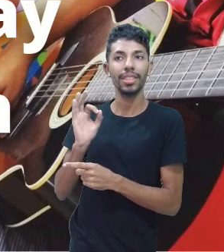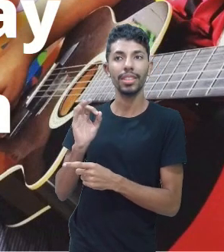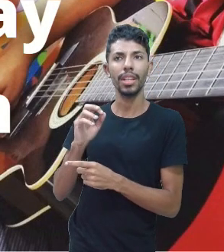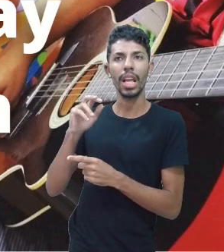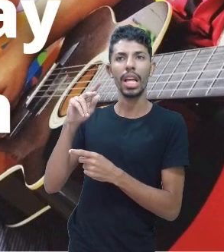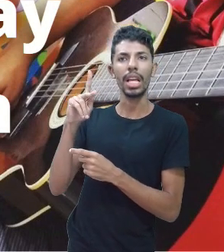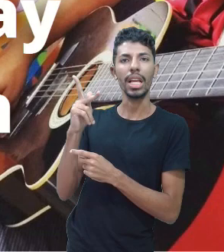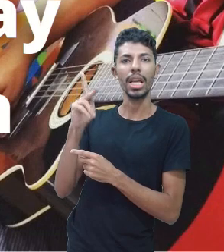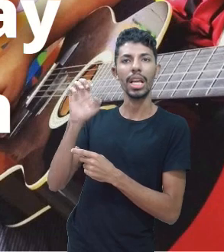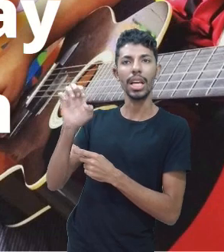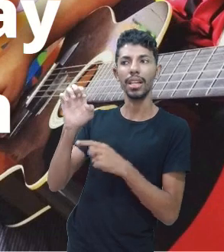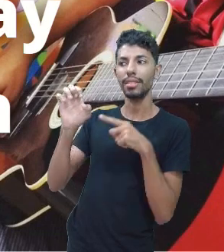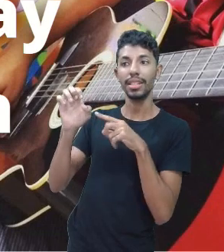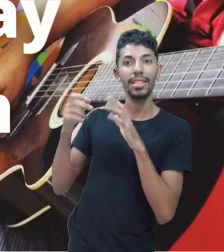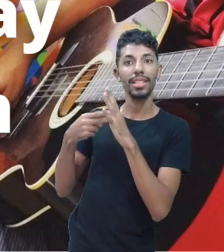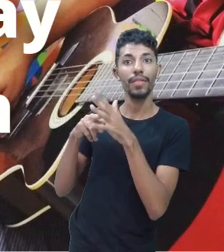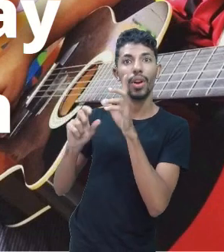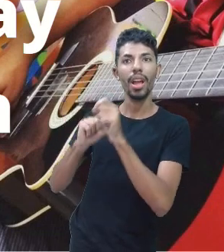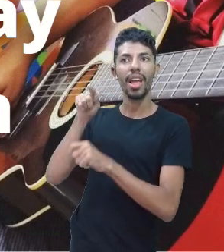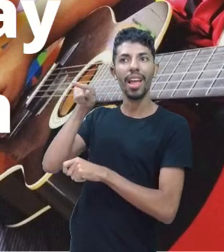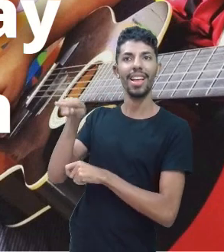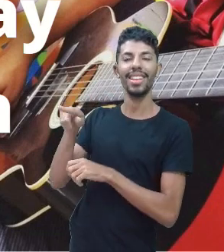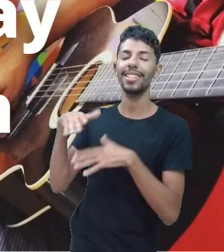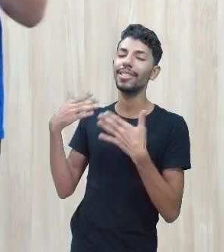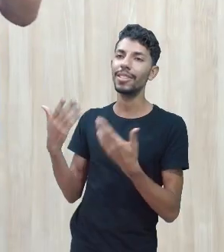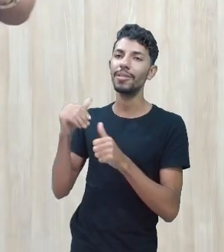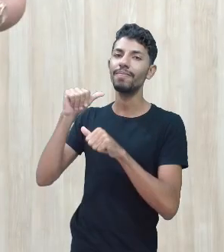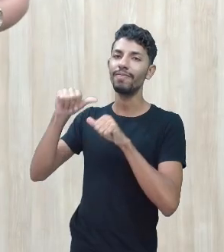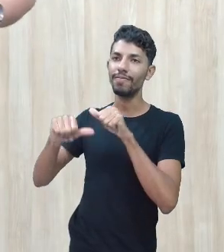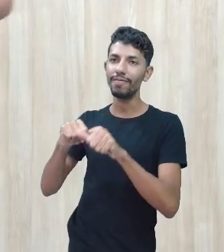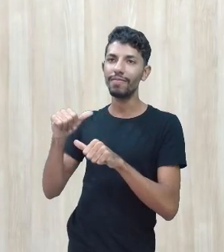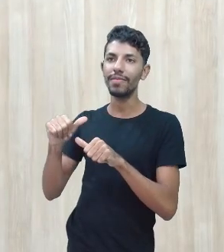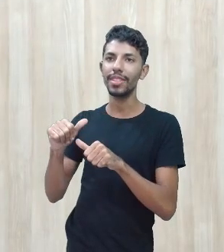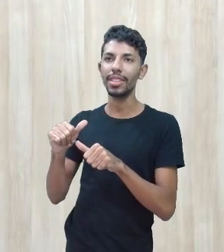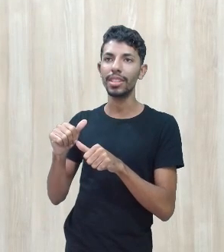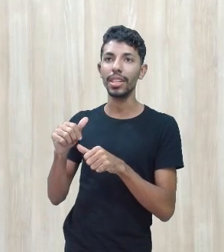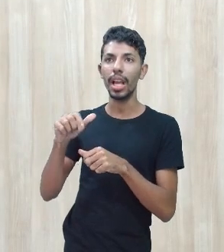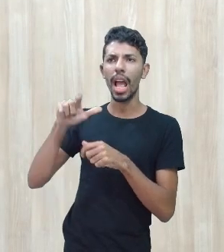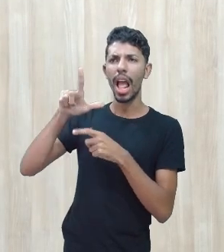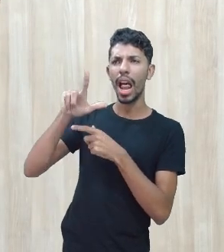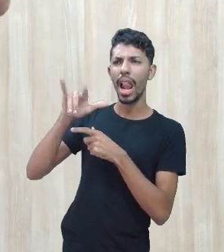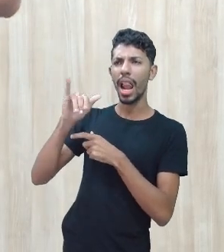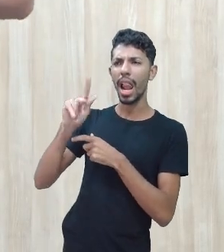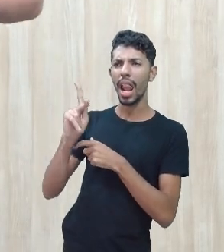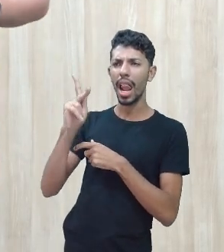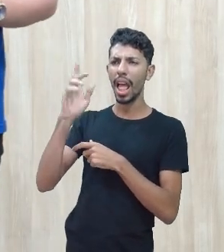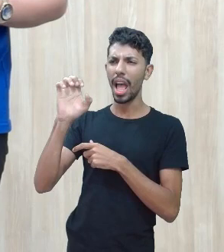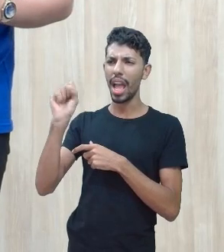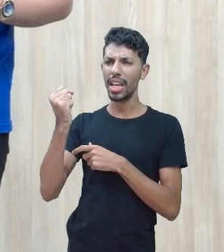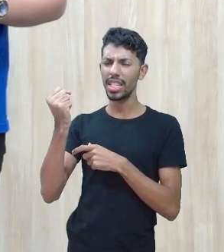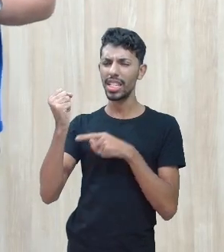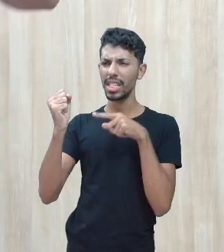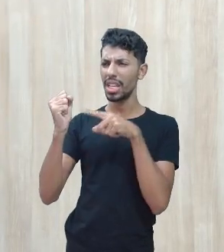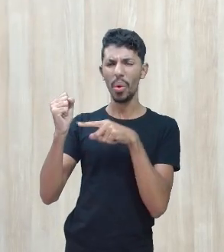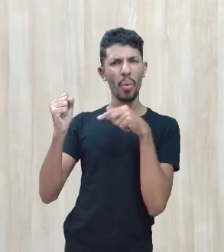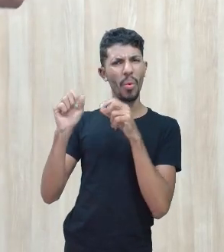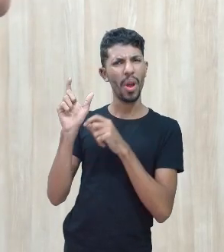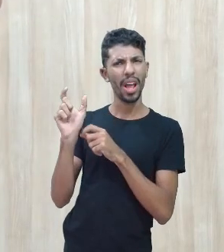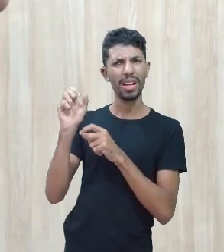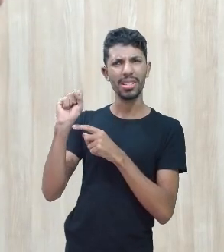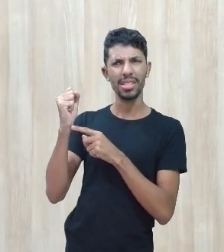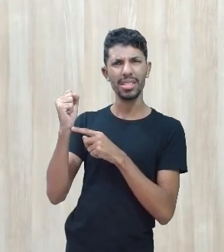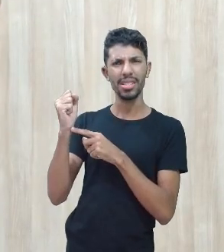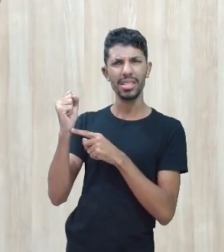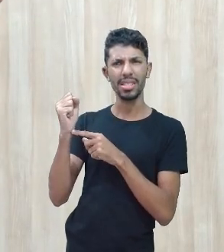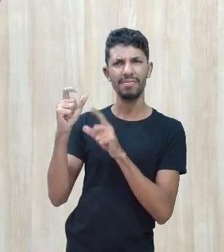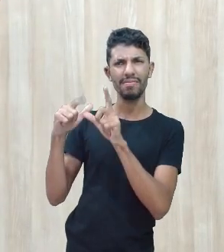ali no like que eu vi, não foi? Porque a gente está no Simple Present e aí todas as terceiras pessoas do singular eles vão ganhar esse S e a